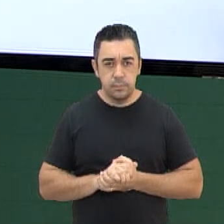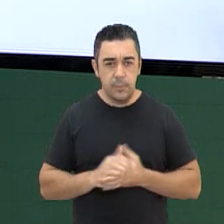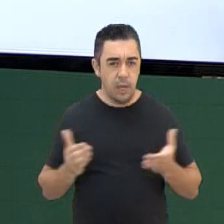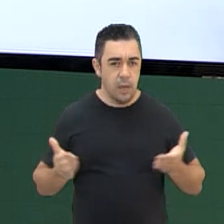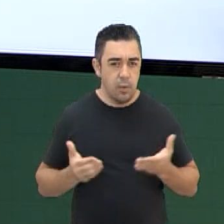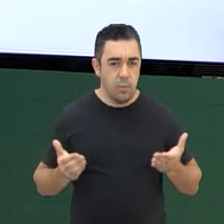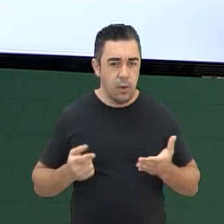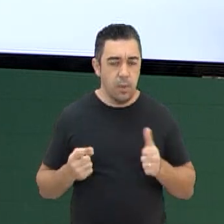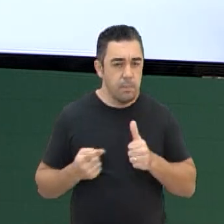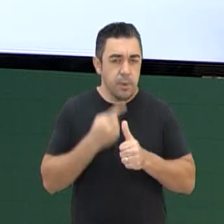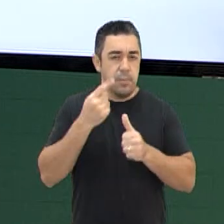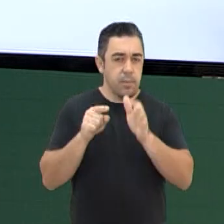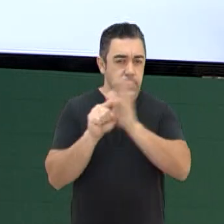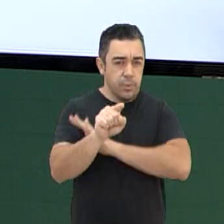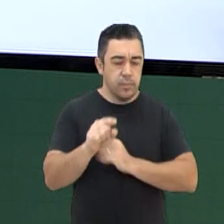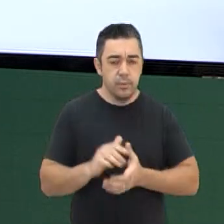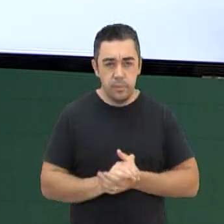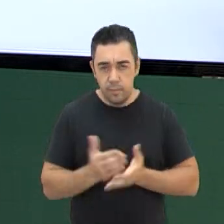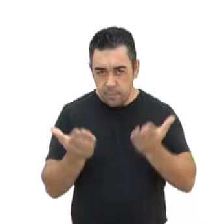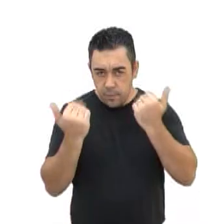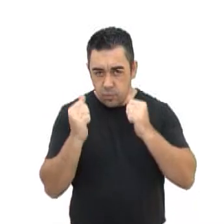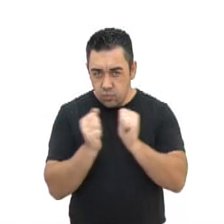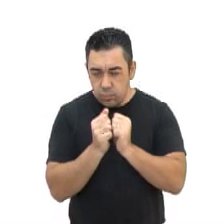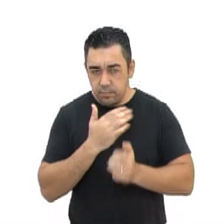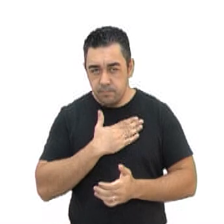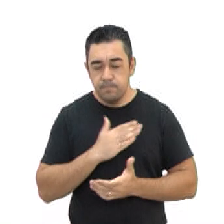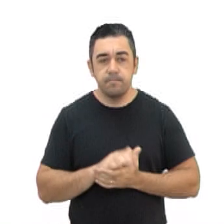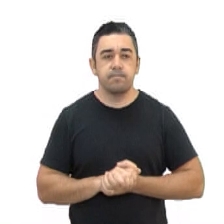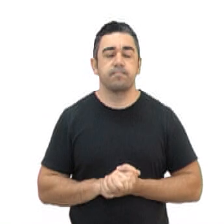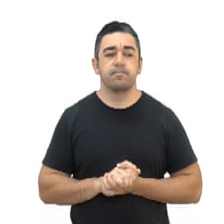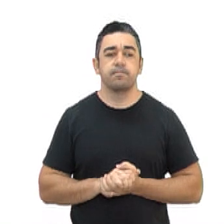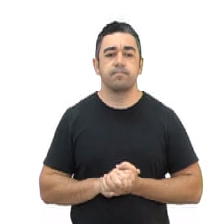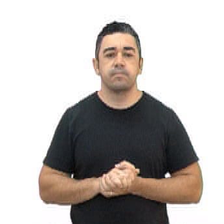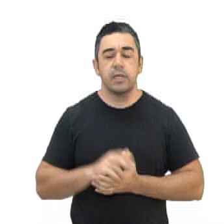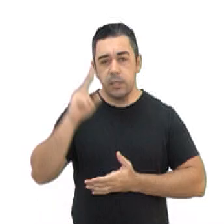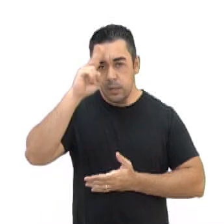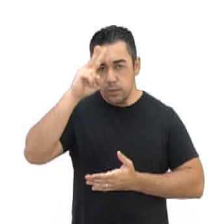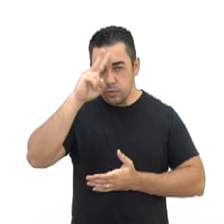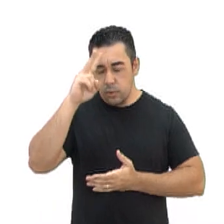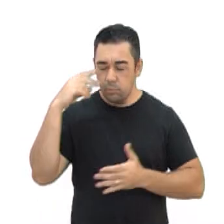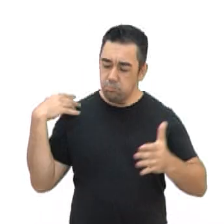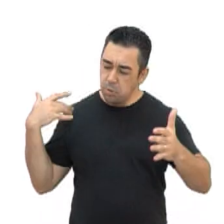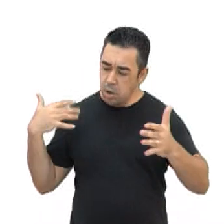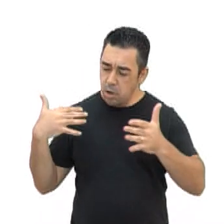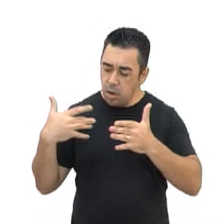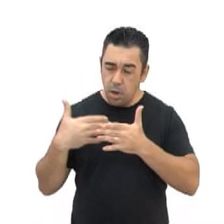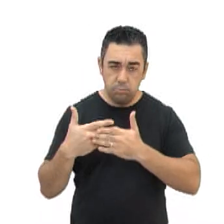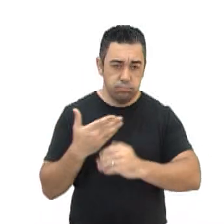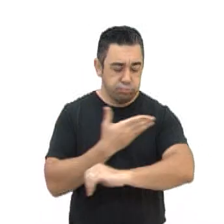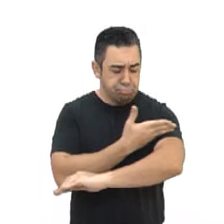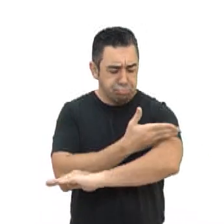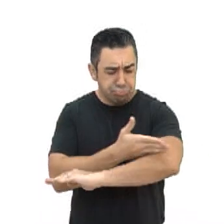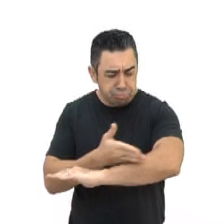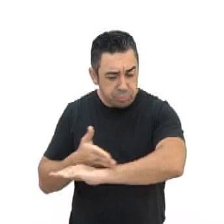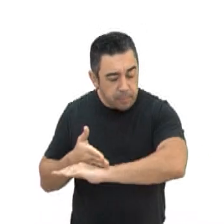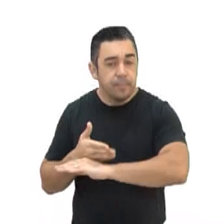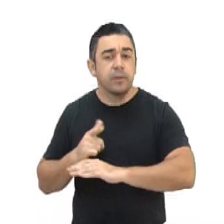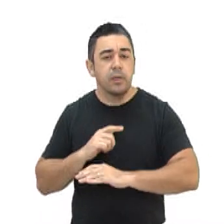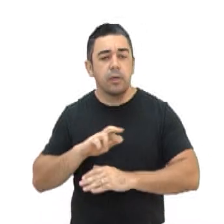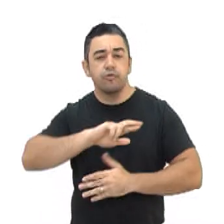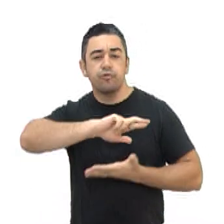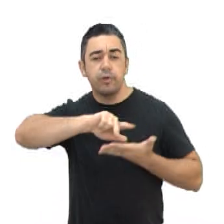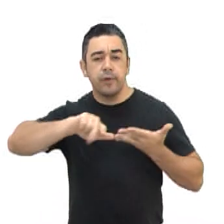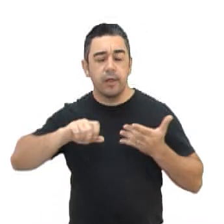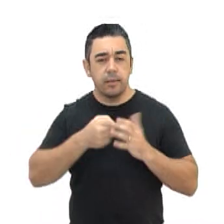Chegamos ao nosso primeiro quiz. Me acompanhem, por favor. Na história da humanidade, a dança assumiu diferentes